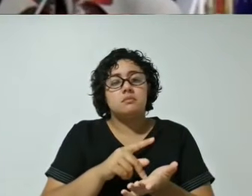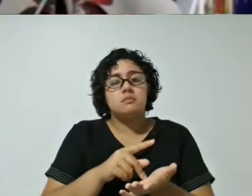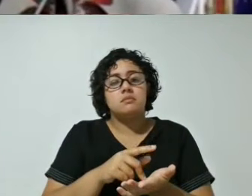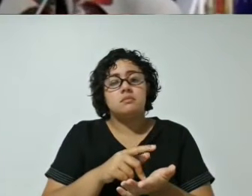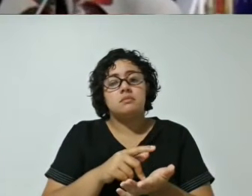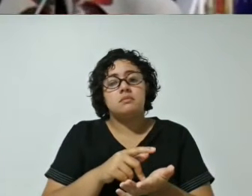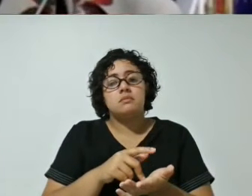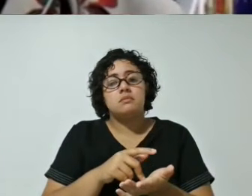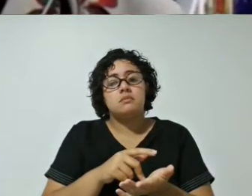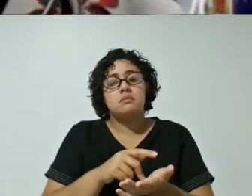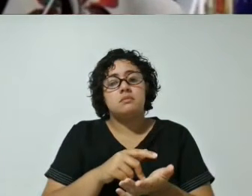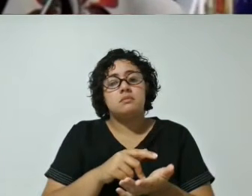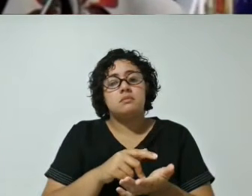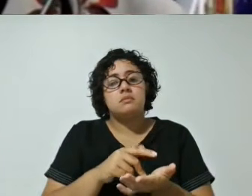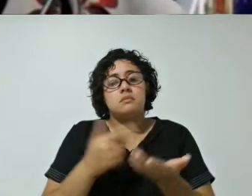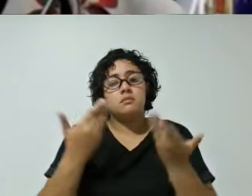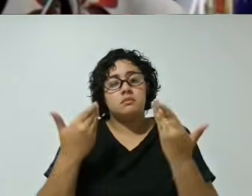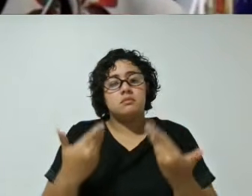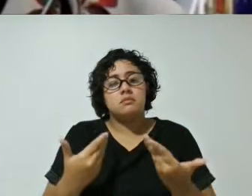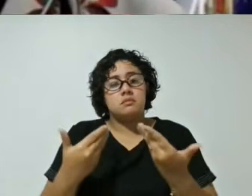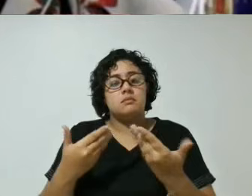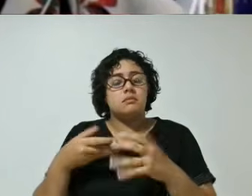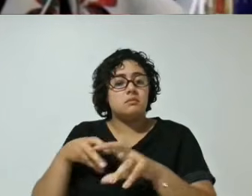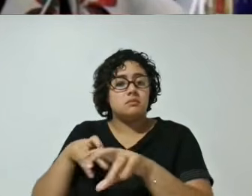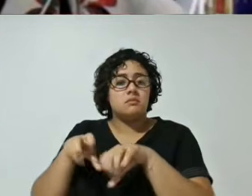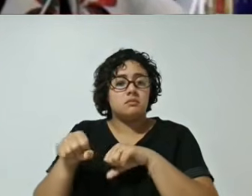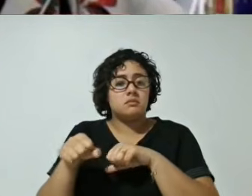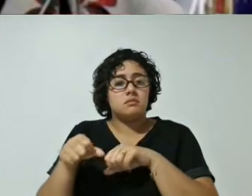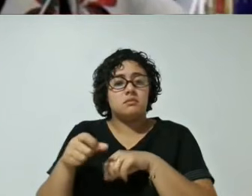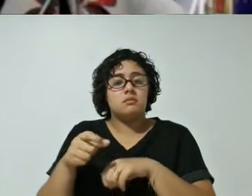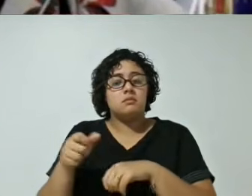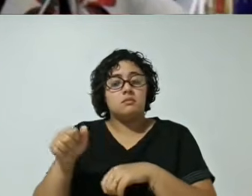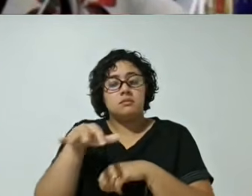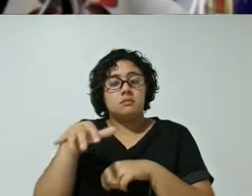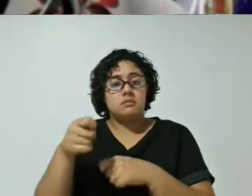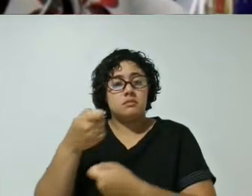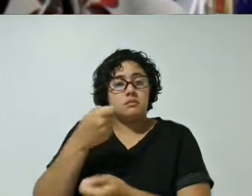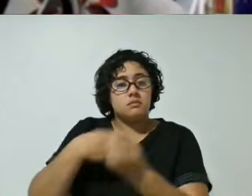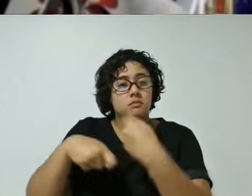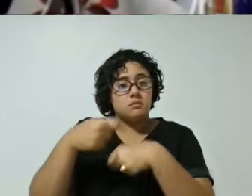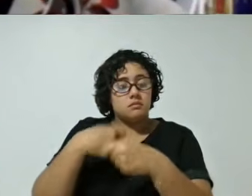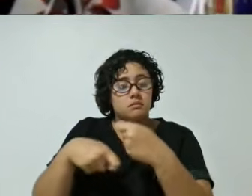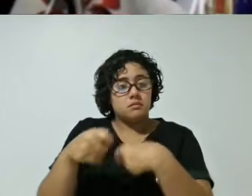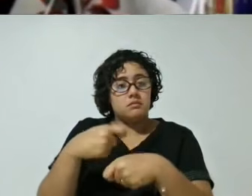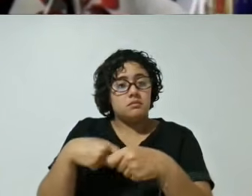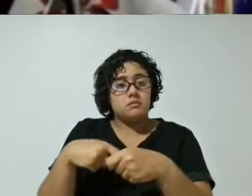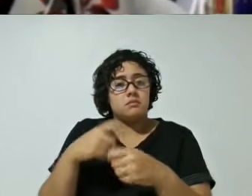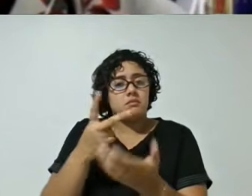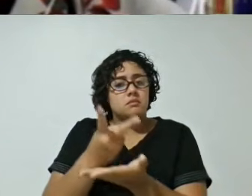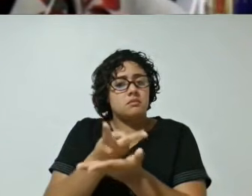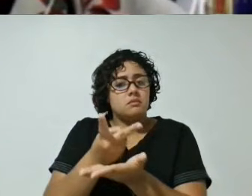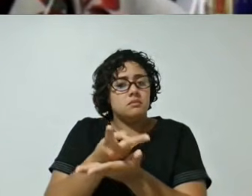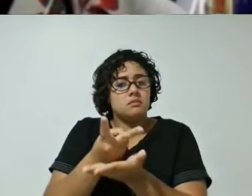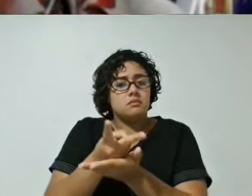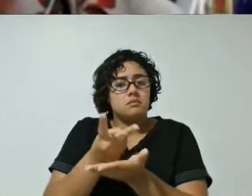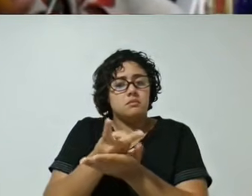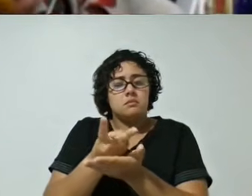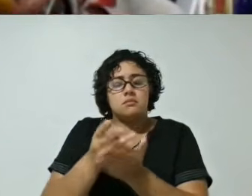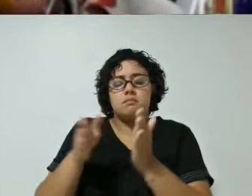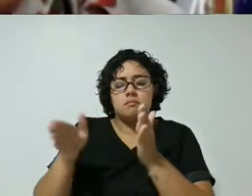eu me graduei em biblioteconomia e sempre, durante a minha